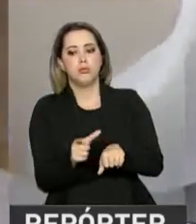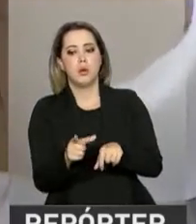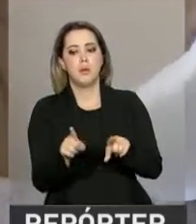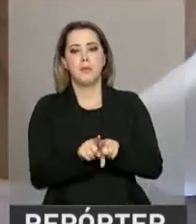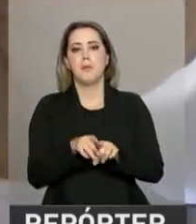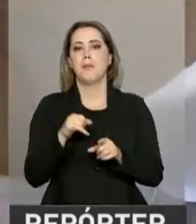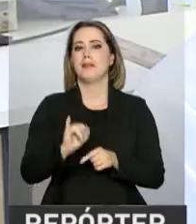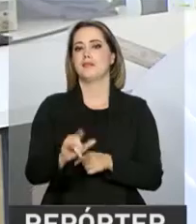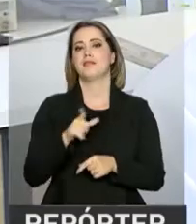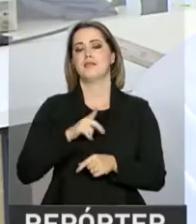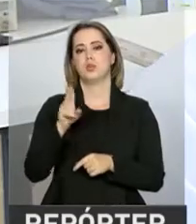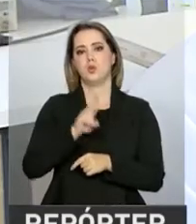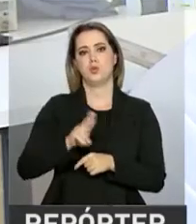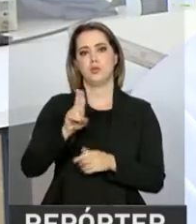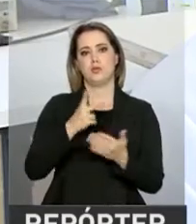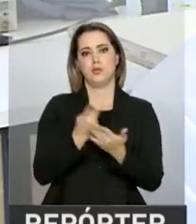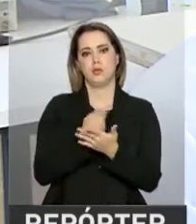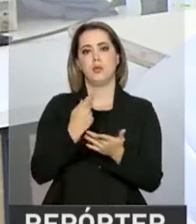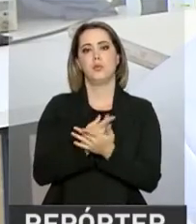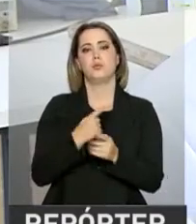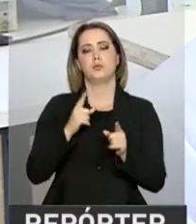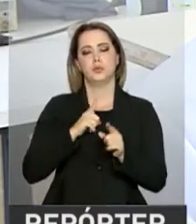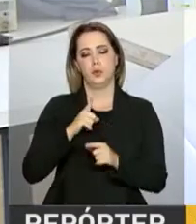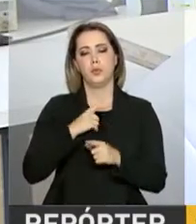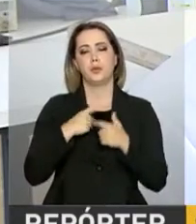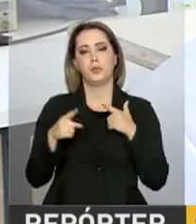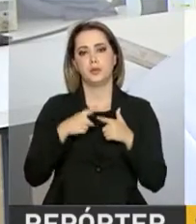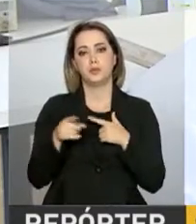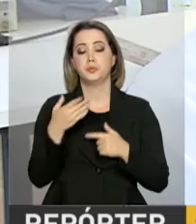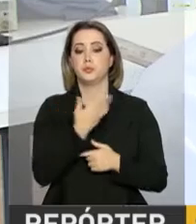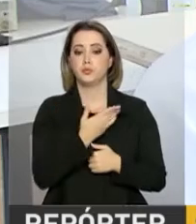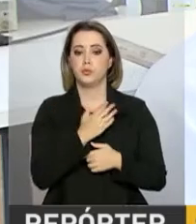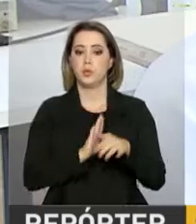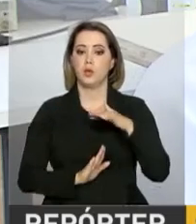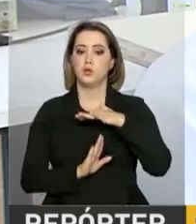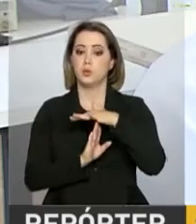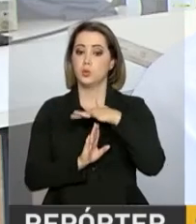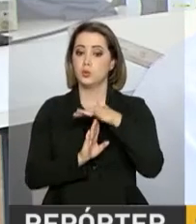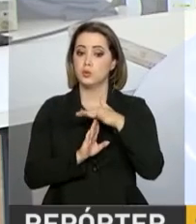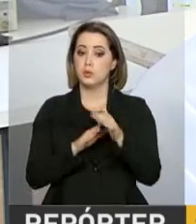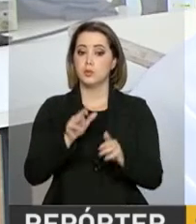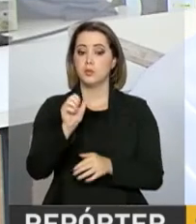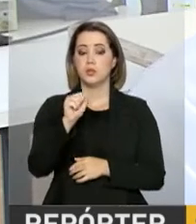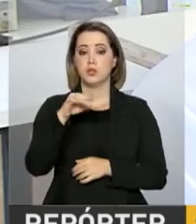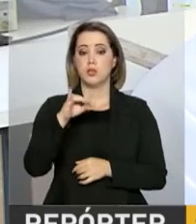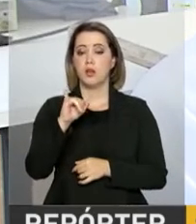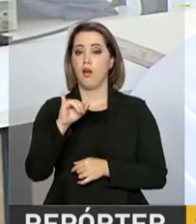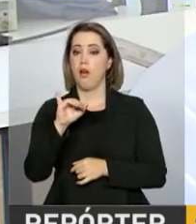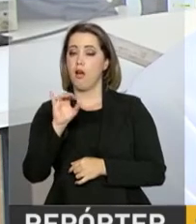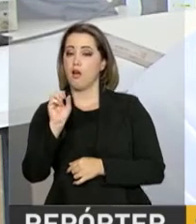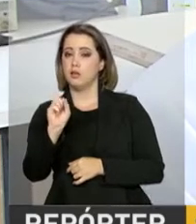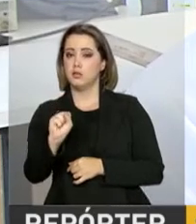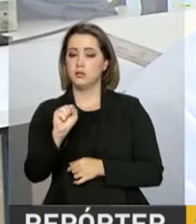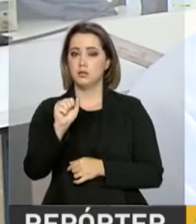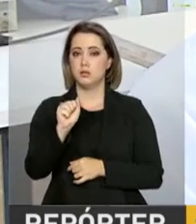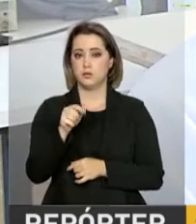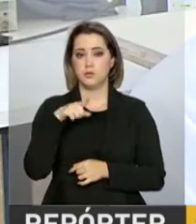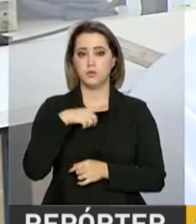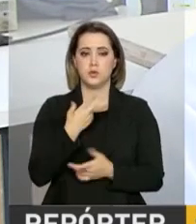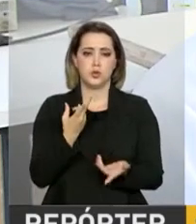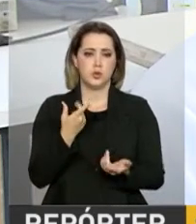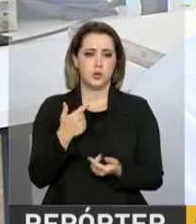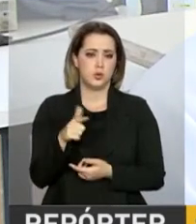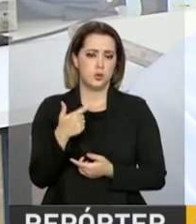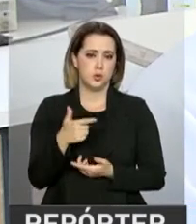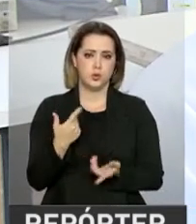causar danos à saúde. Nos limites estipulados pela legislação brasileira, no caso estipulado pela Anvisa, até aquelas concentrações permitidas, eles não